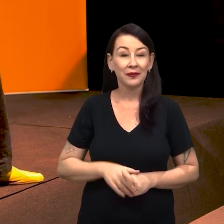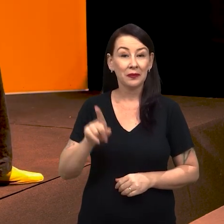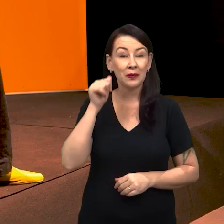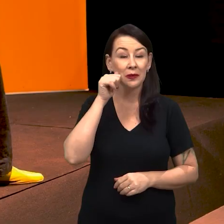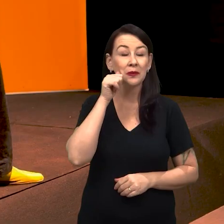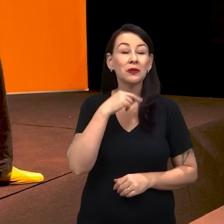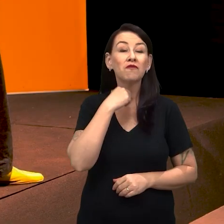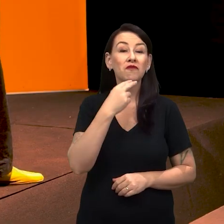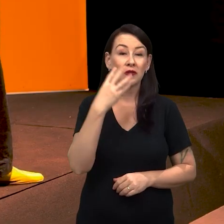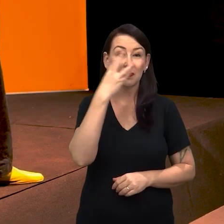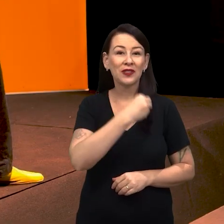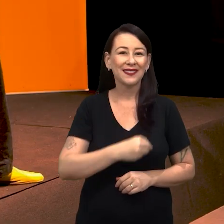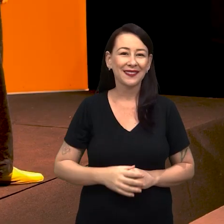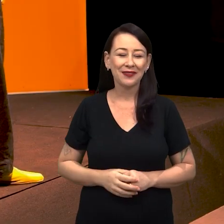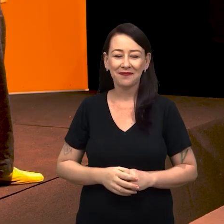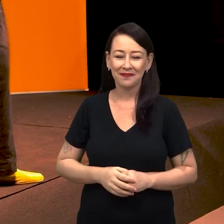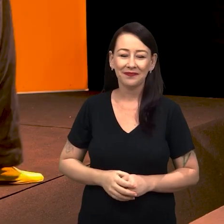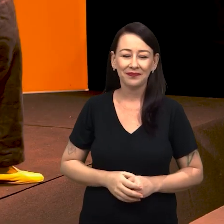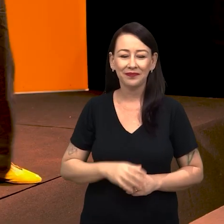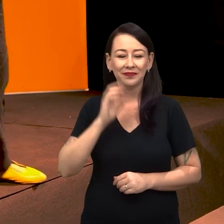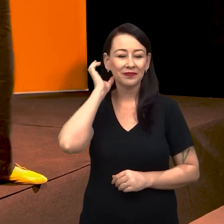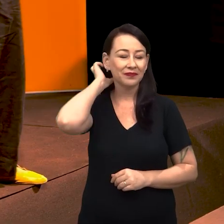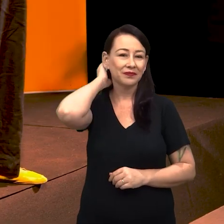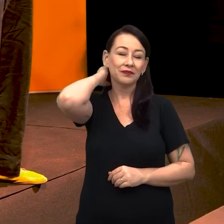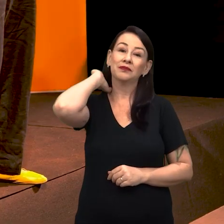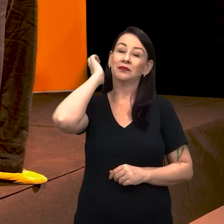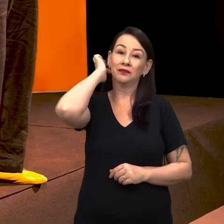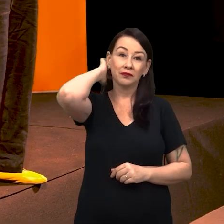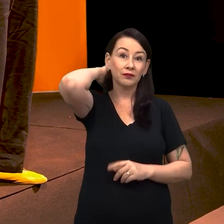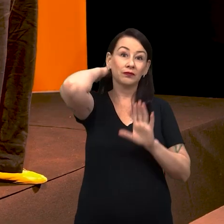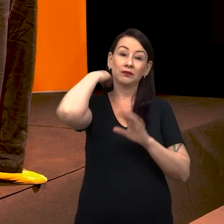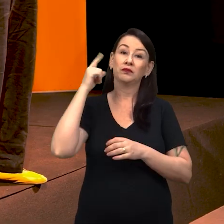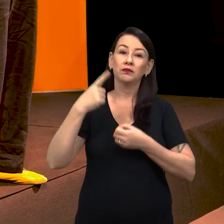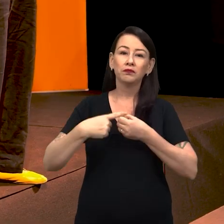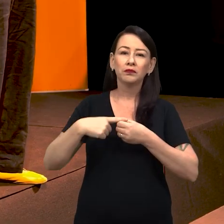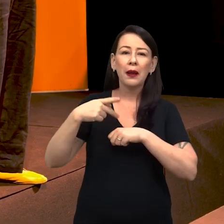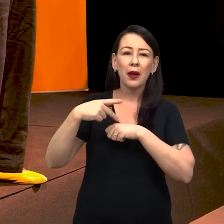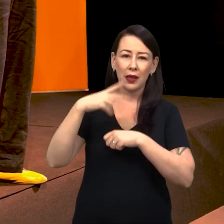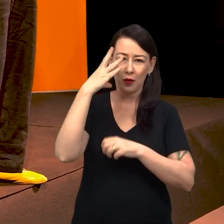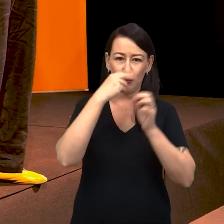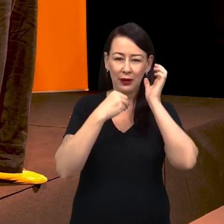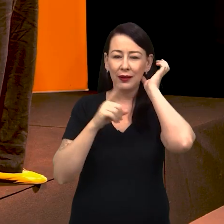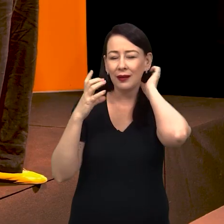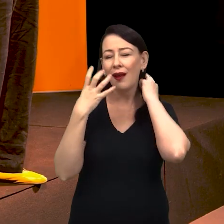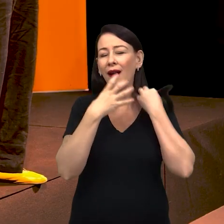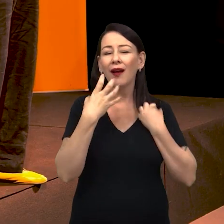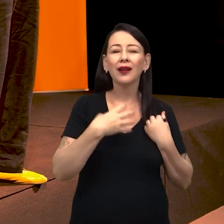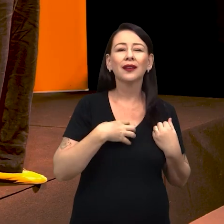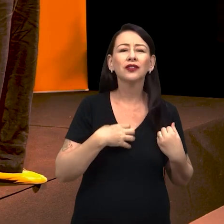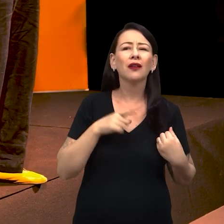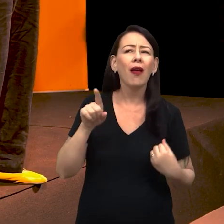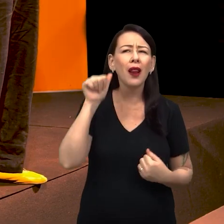Ainda tem a voz bonita, moça. Já aprendi? Aqui em Pedra Bonita eles cantam: de onde vem